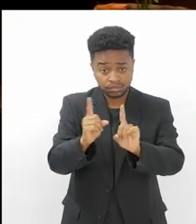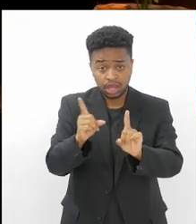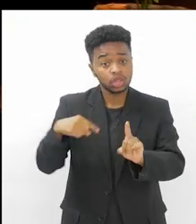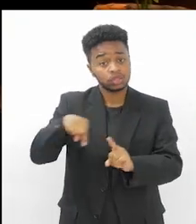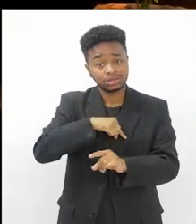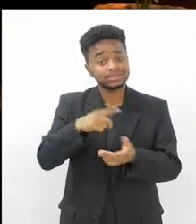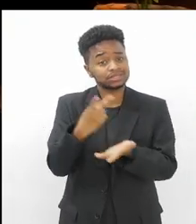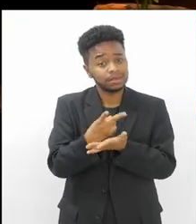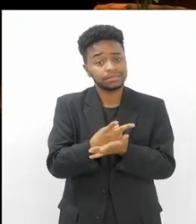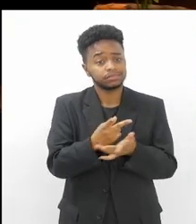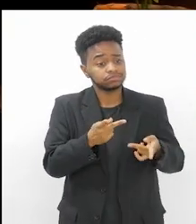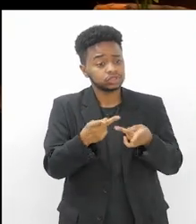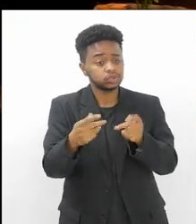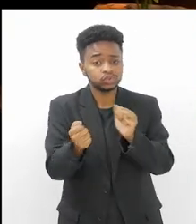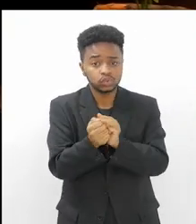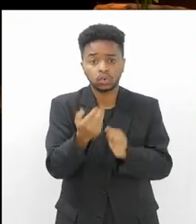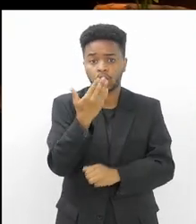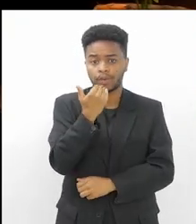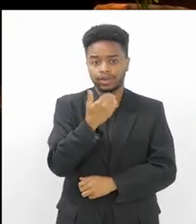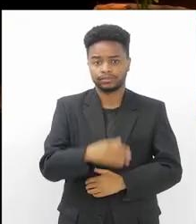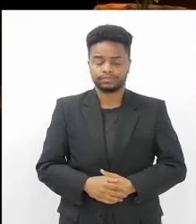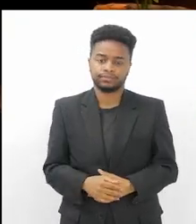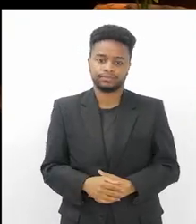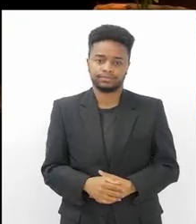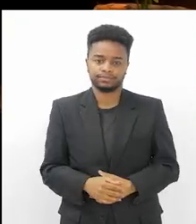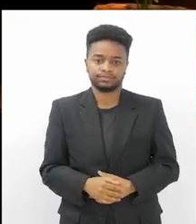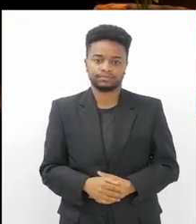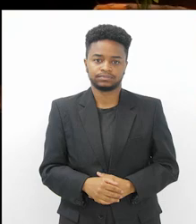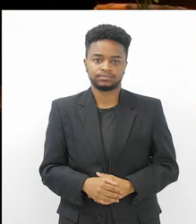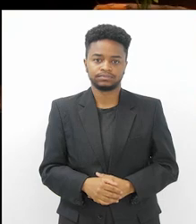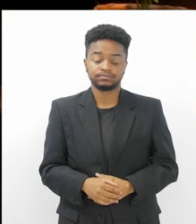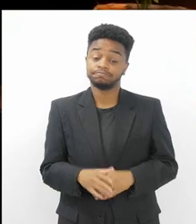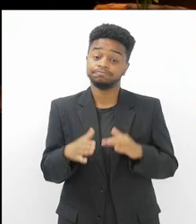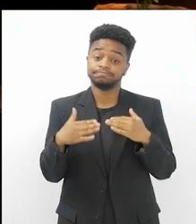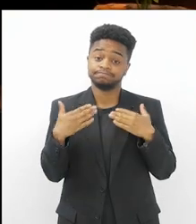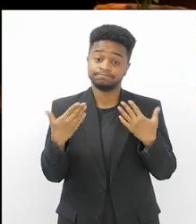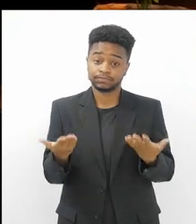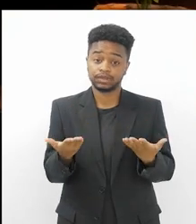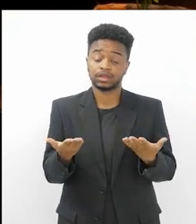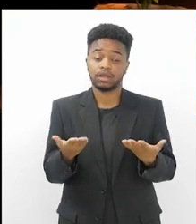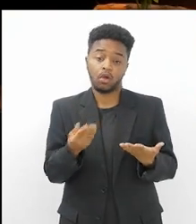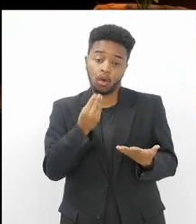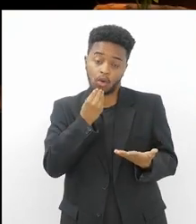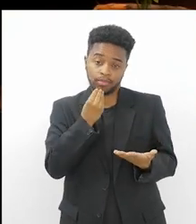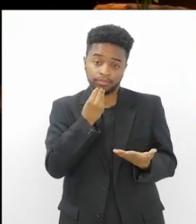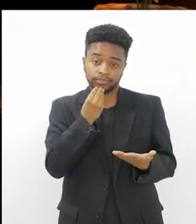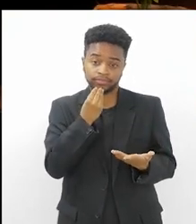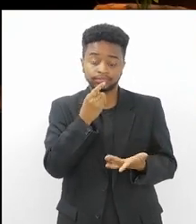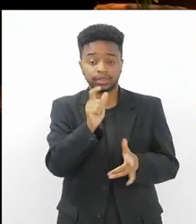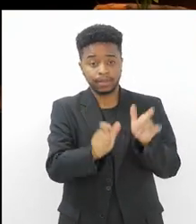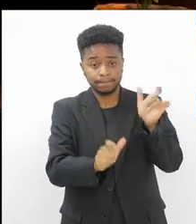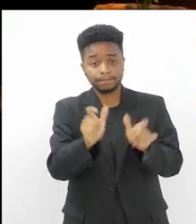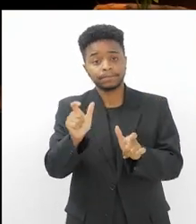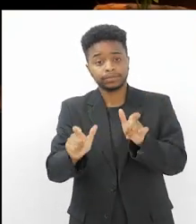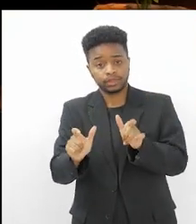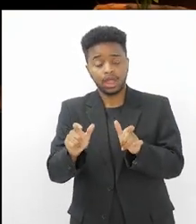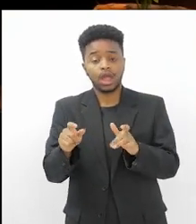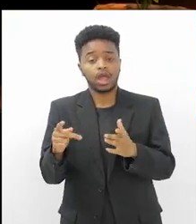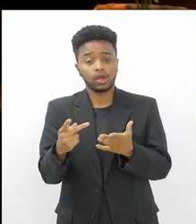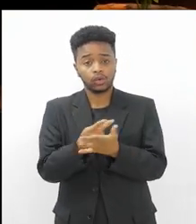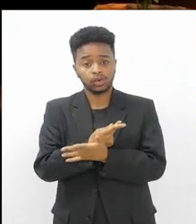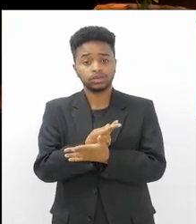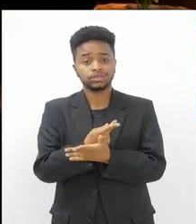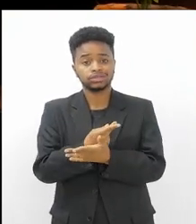coisas andam, não sei o quê. Não, a gente vai comer. E, para isso, evidentemente,